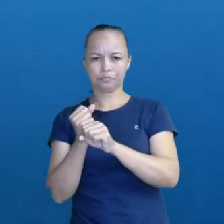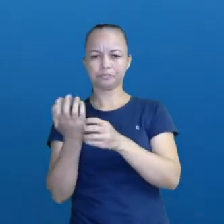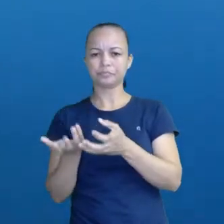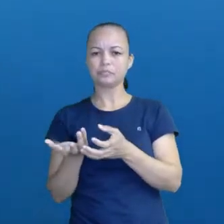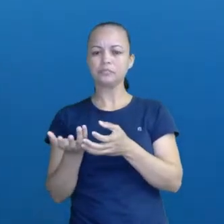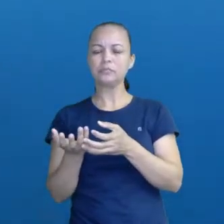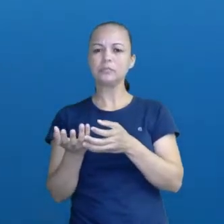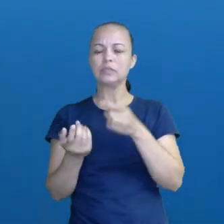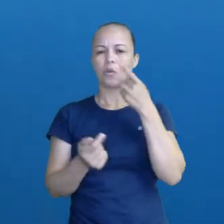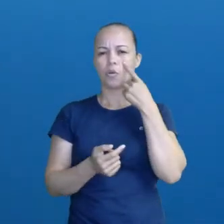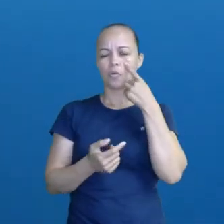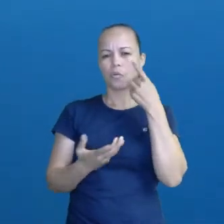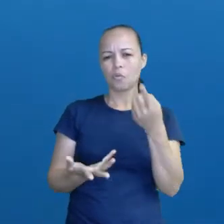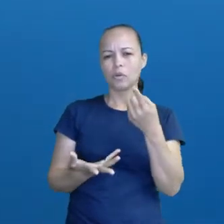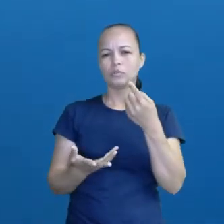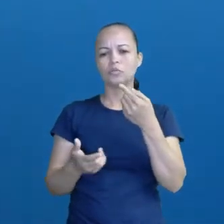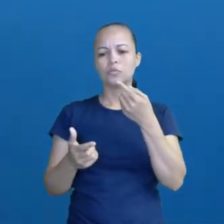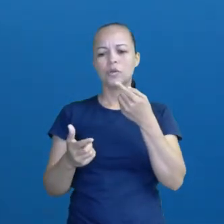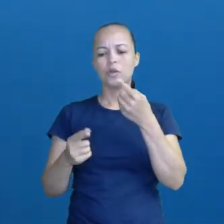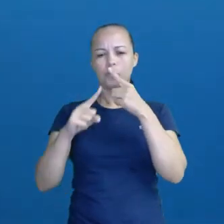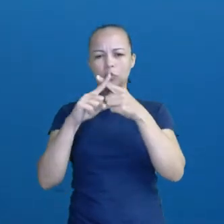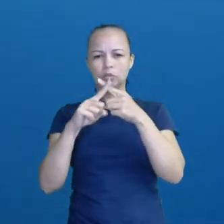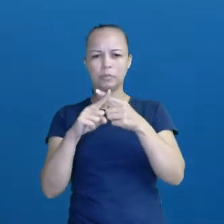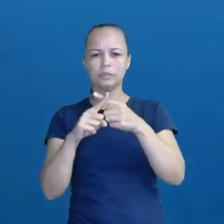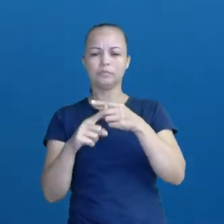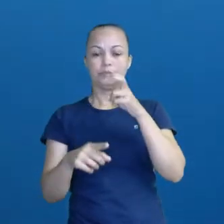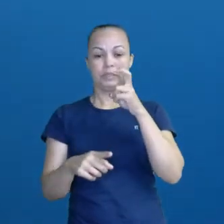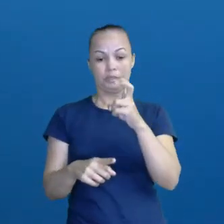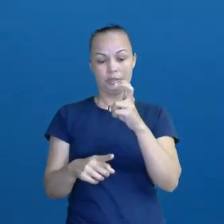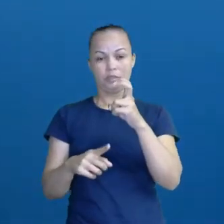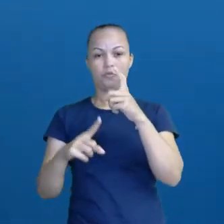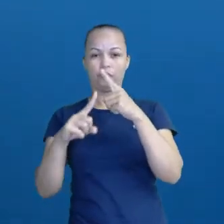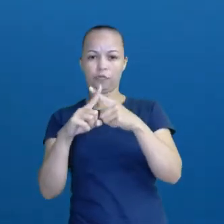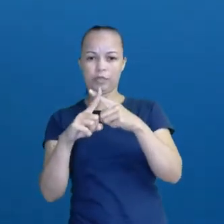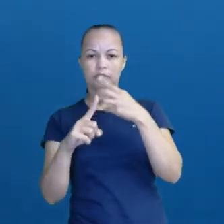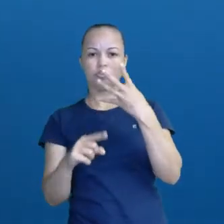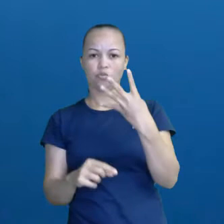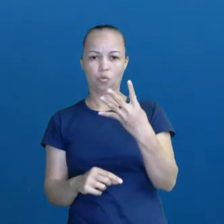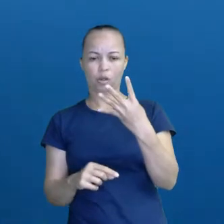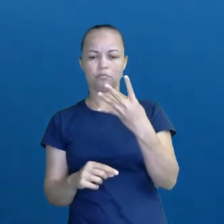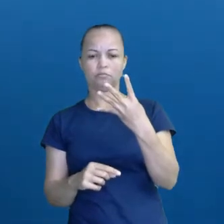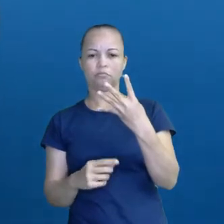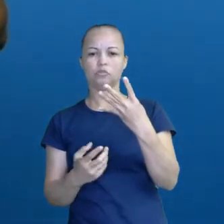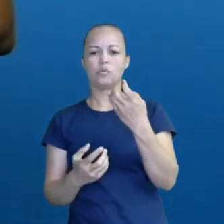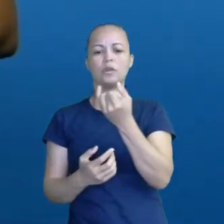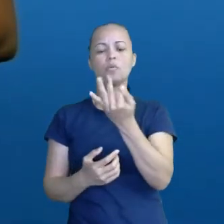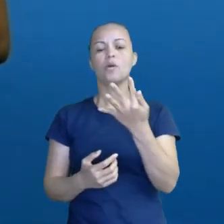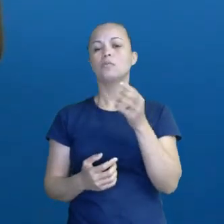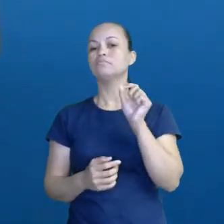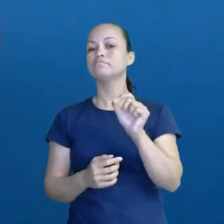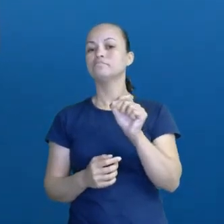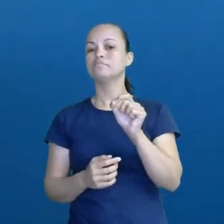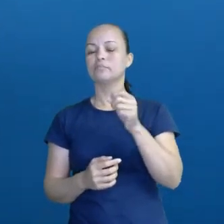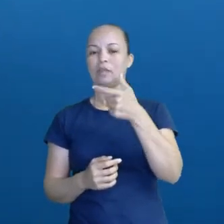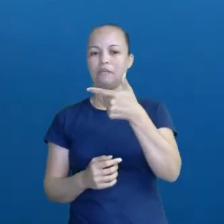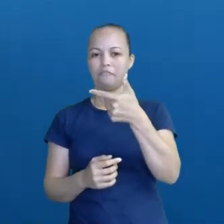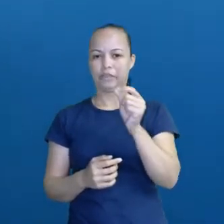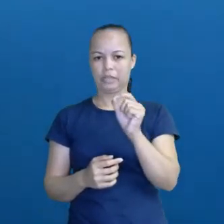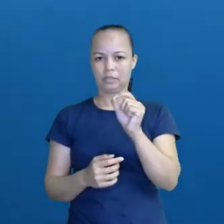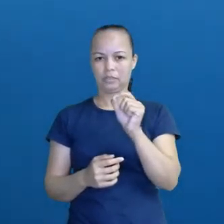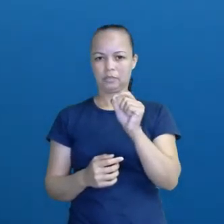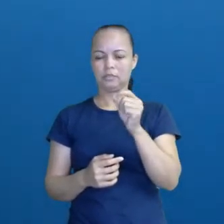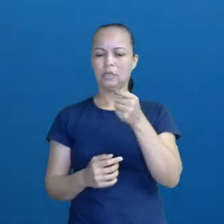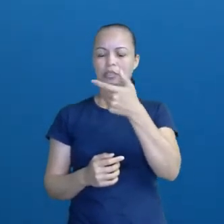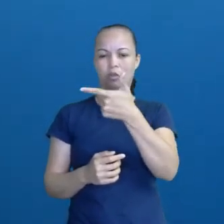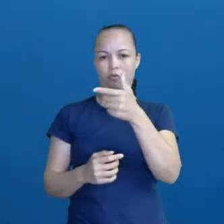então quando eu vejo quando multiplicou 5 x 4 = quanto a 20